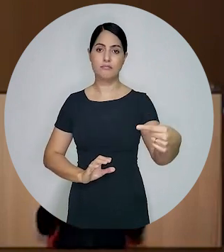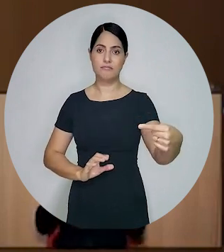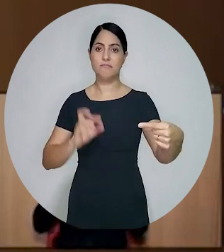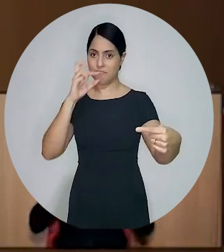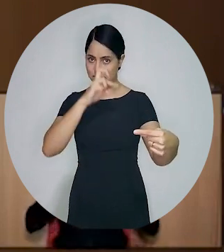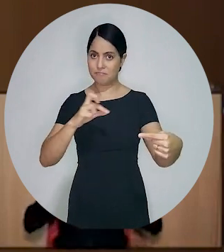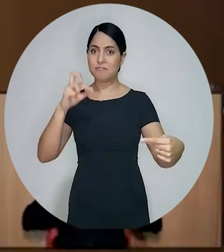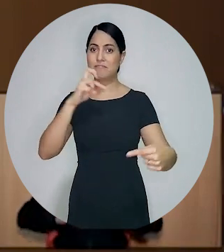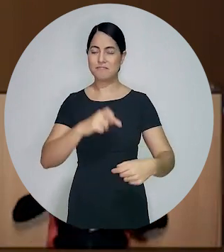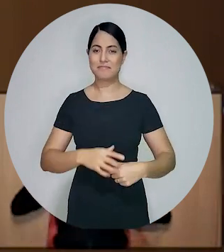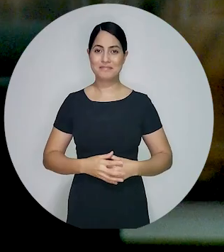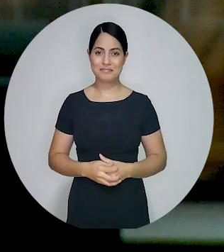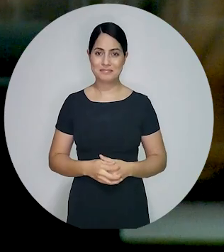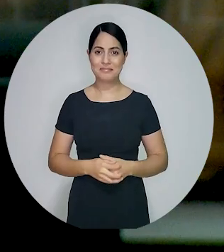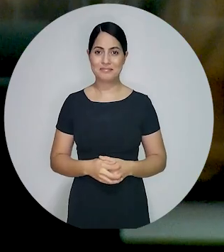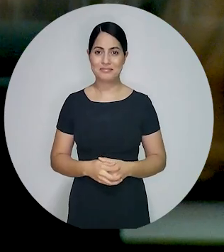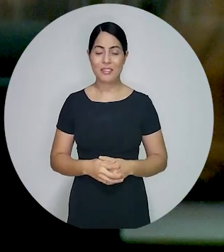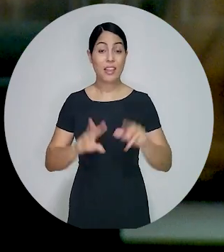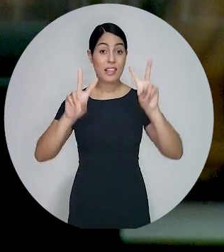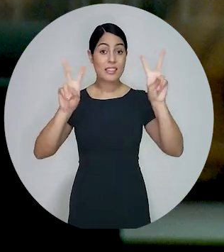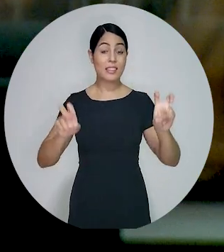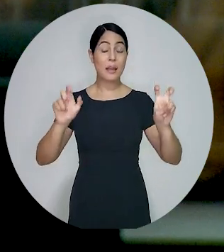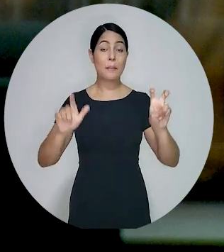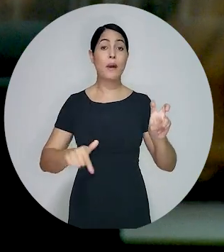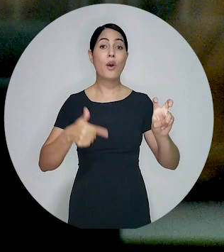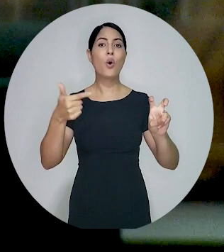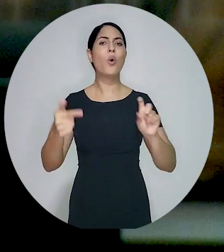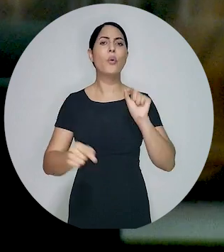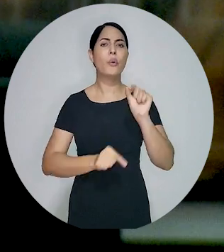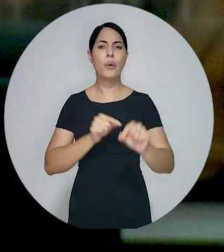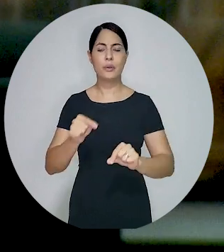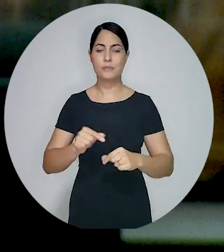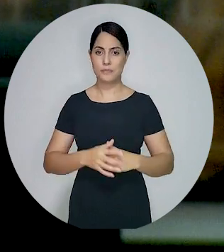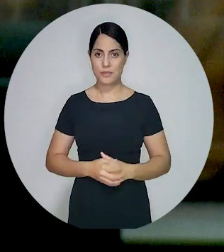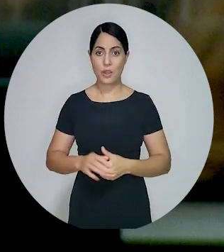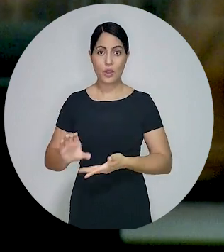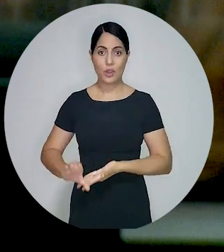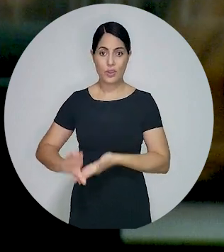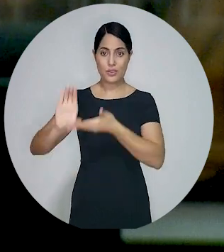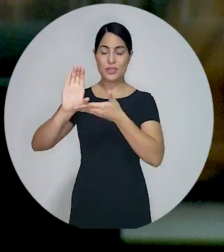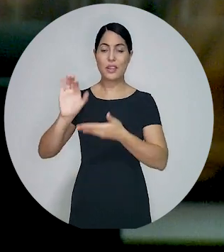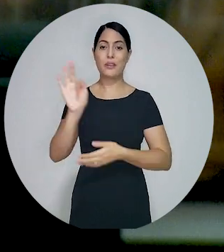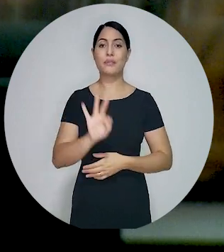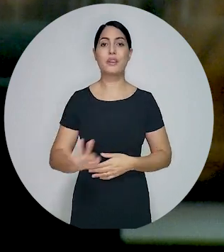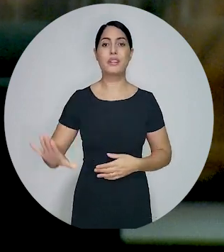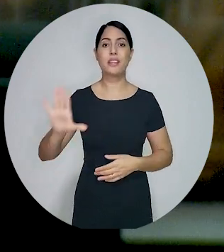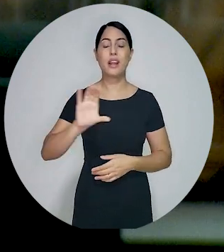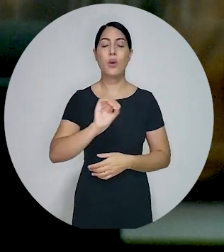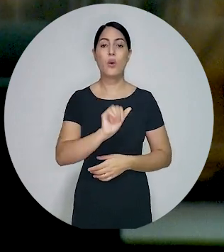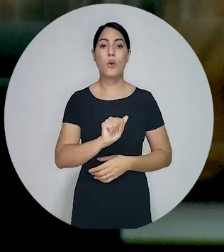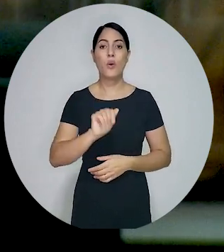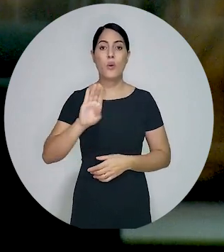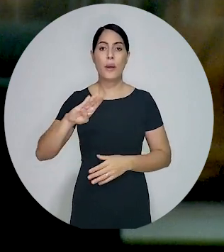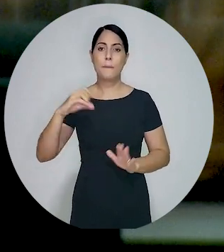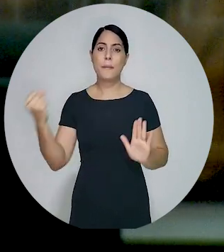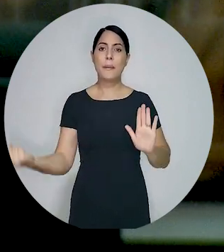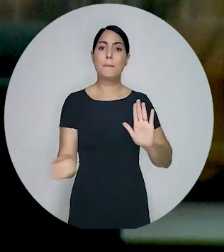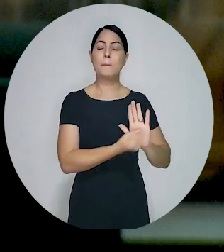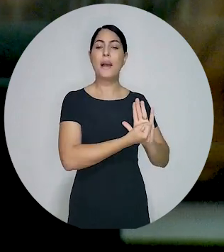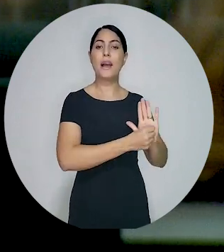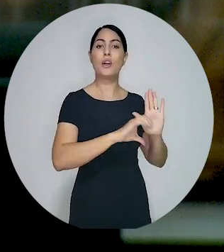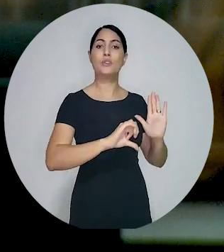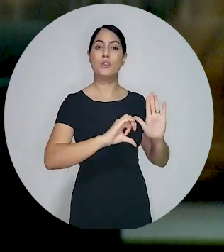dia a dia das pessoas. Mudando de assunto, o Conselho Federal da Ordem participou da solenidade que marcou